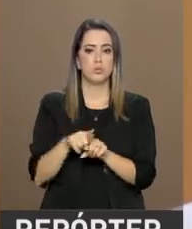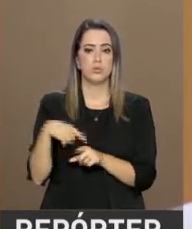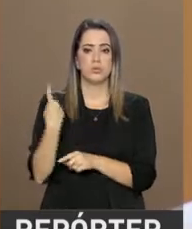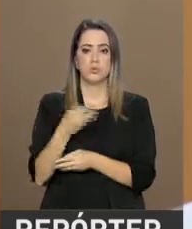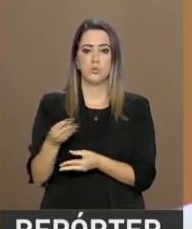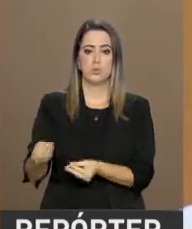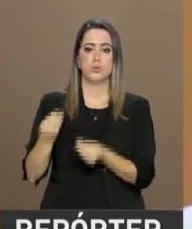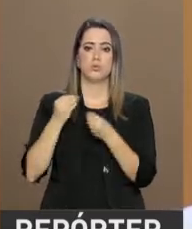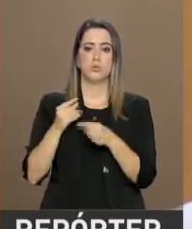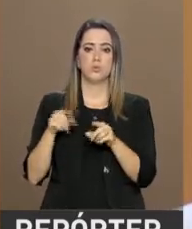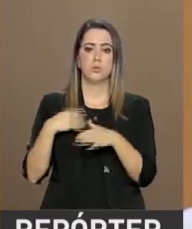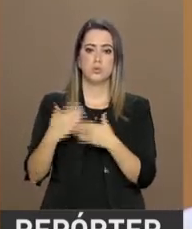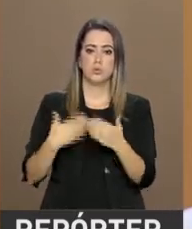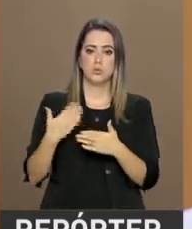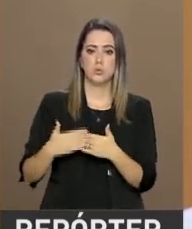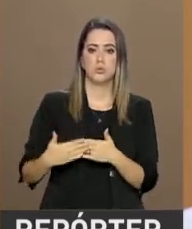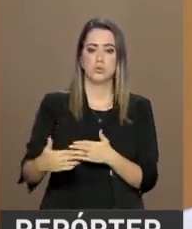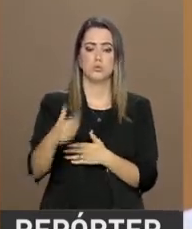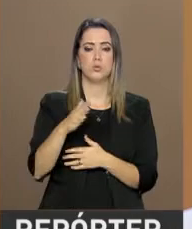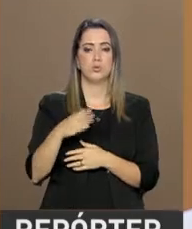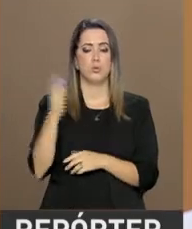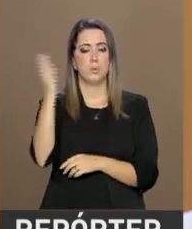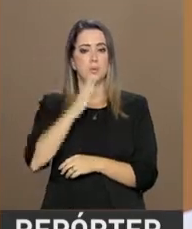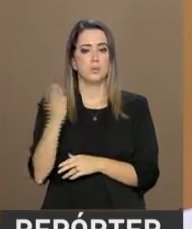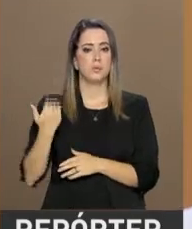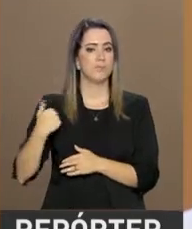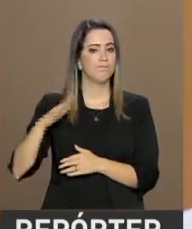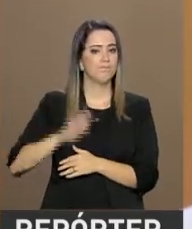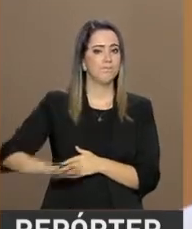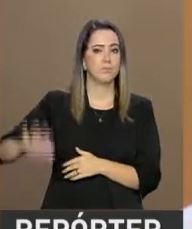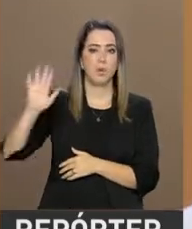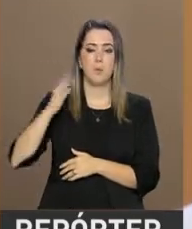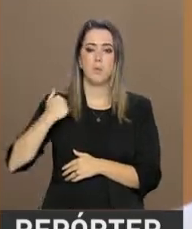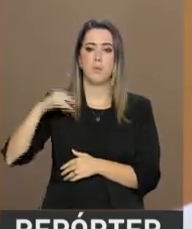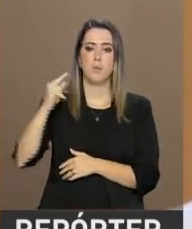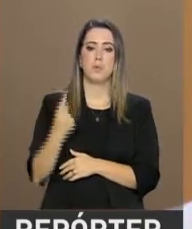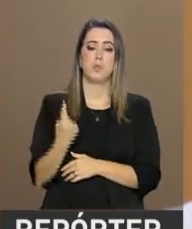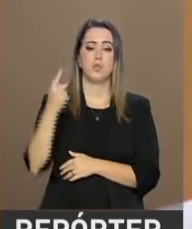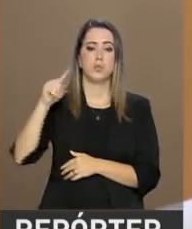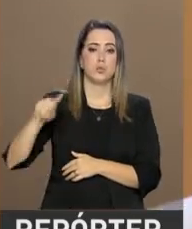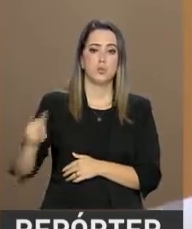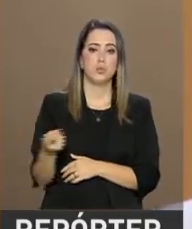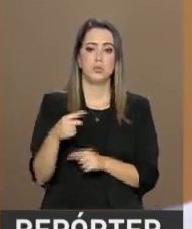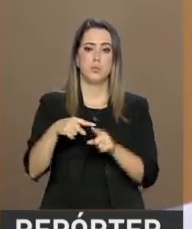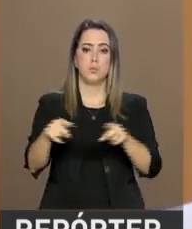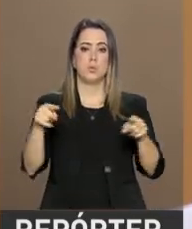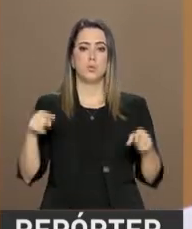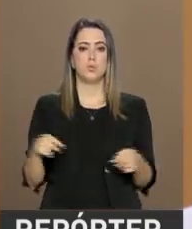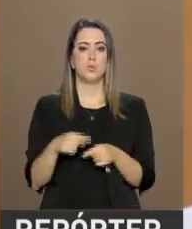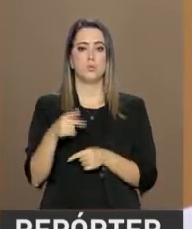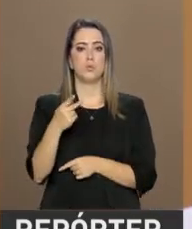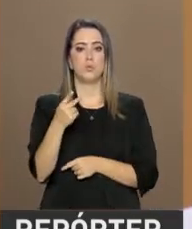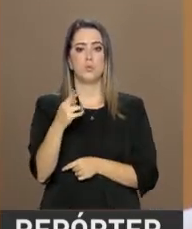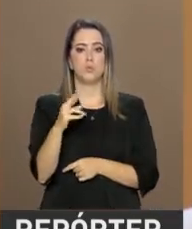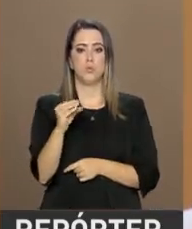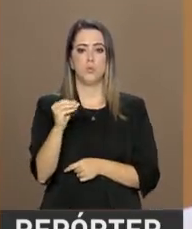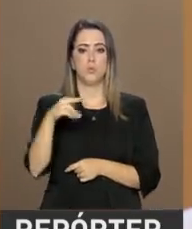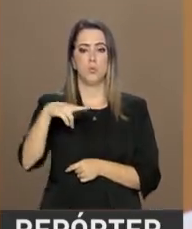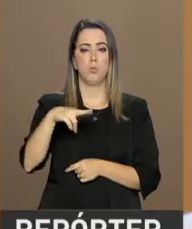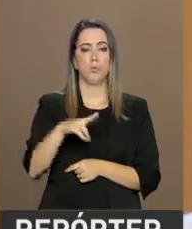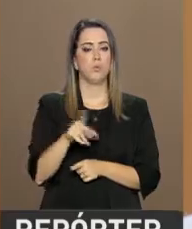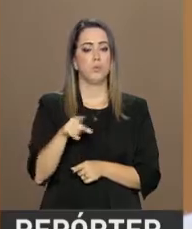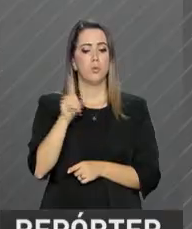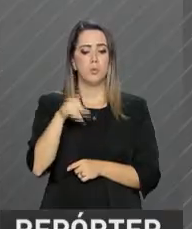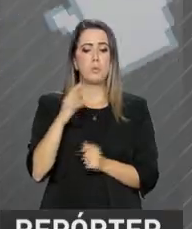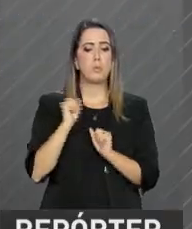nos mantém aí pelo Brasil afora. Hoje são mais de 1000 PROCONs espalhados pelo Brasil, mas é uma forma alternativa de